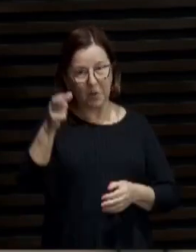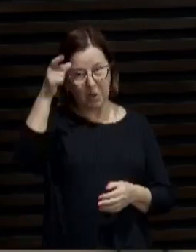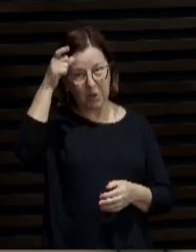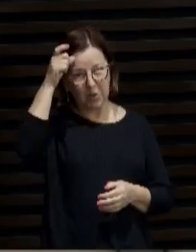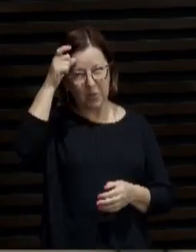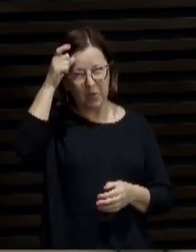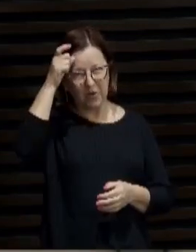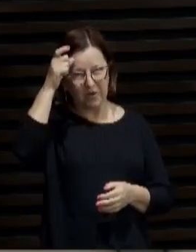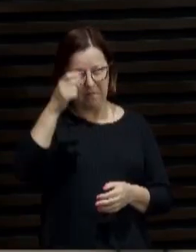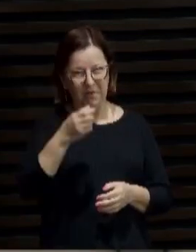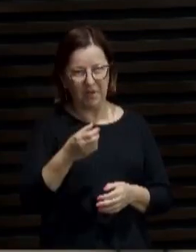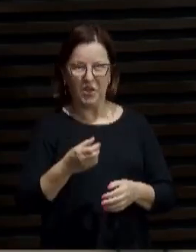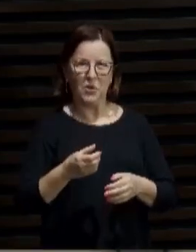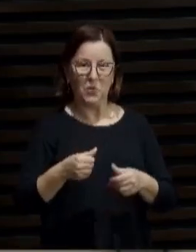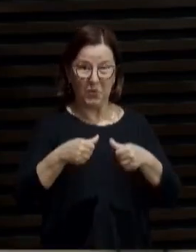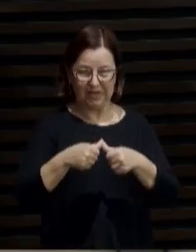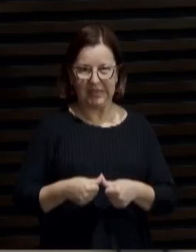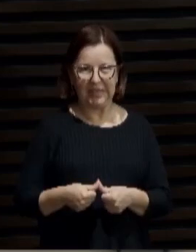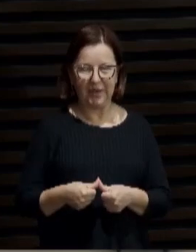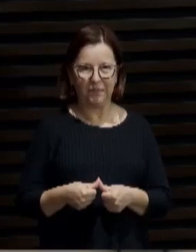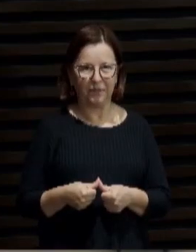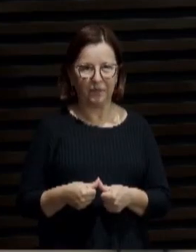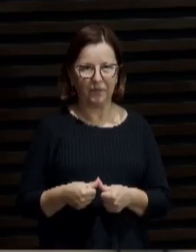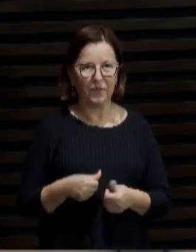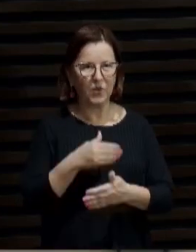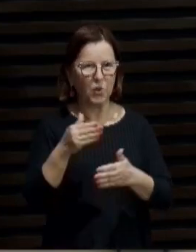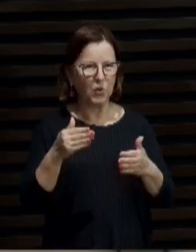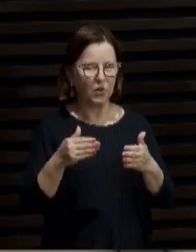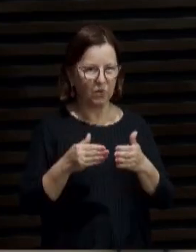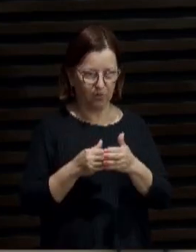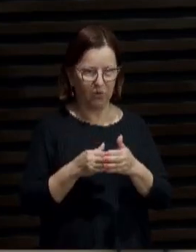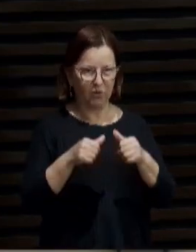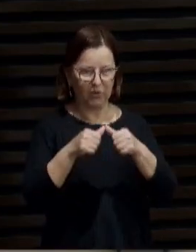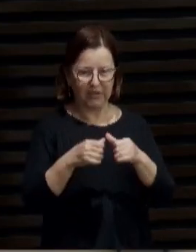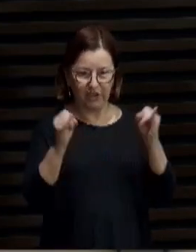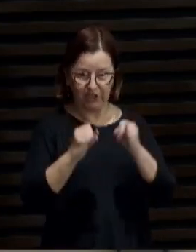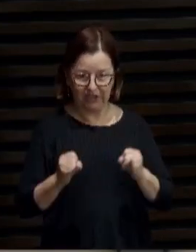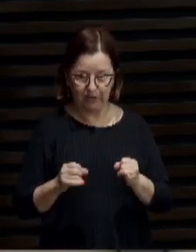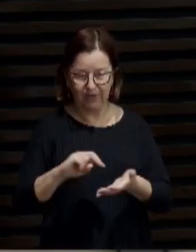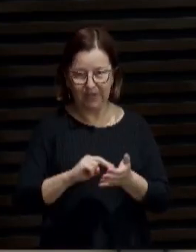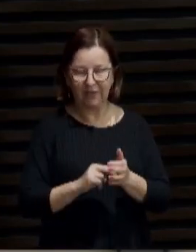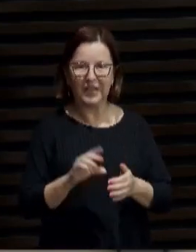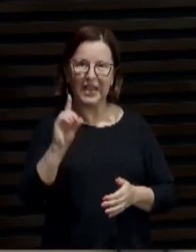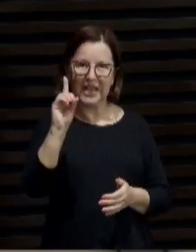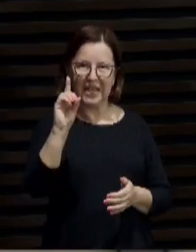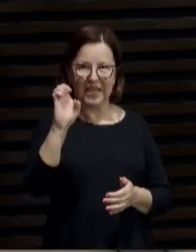mas são demônios. Demônios aos quais se ofereciam ofertas de sacrifício, né? Um